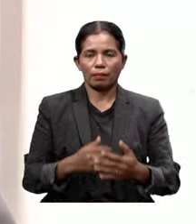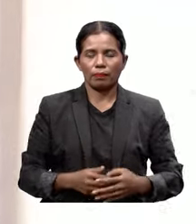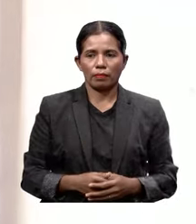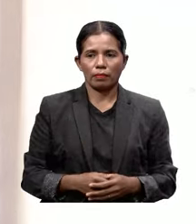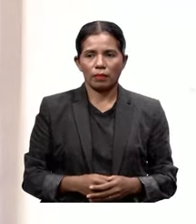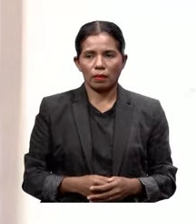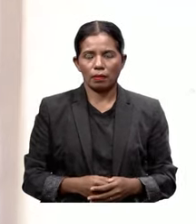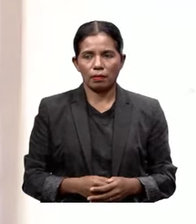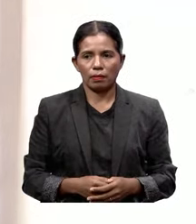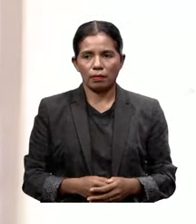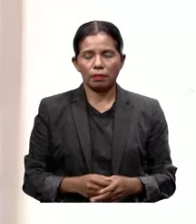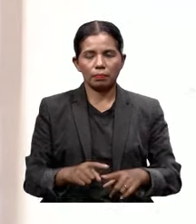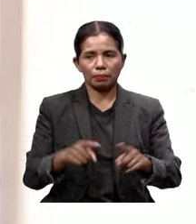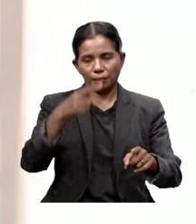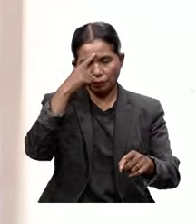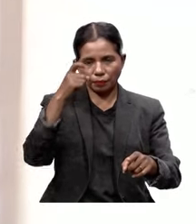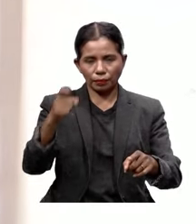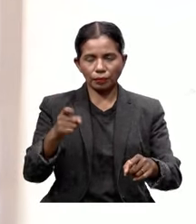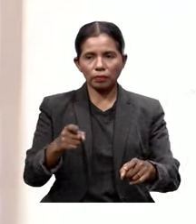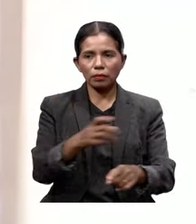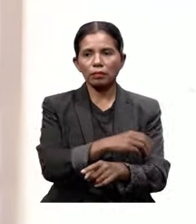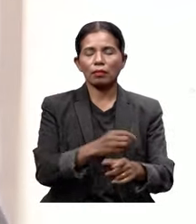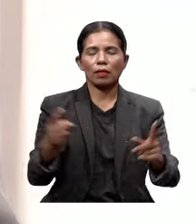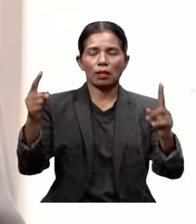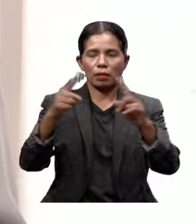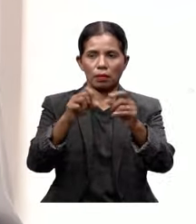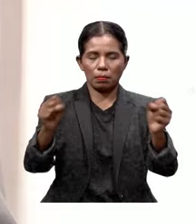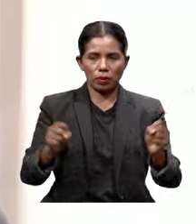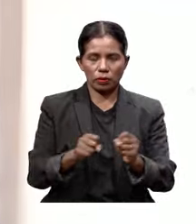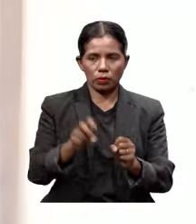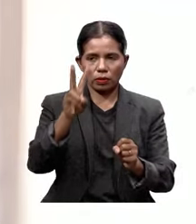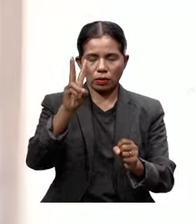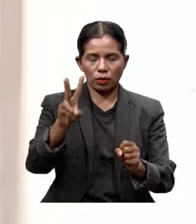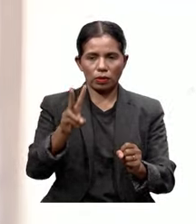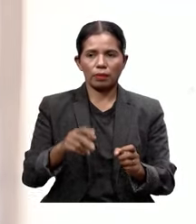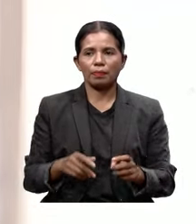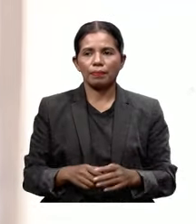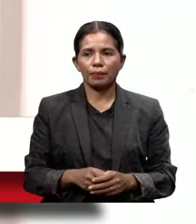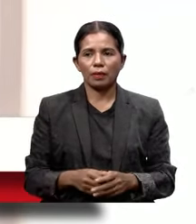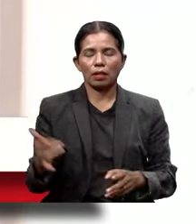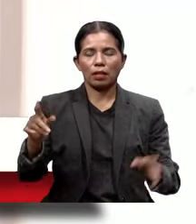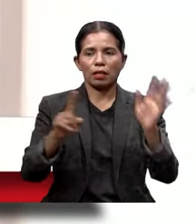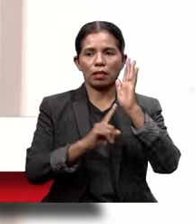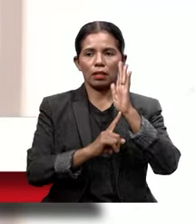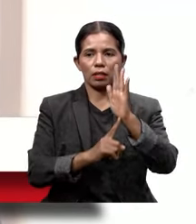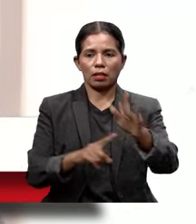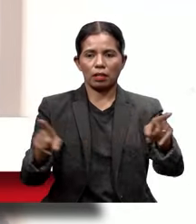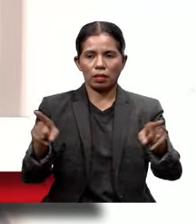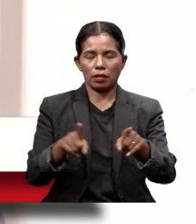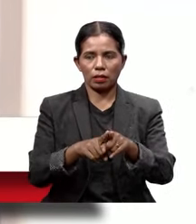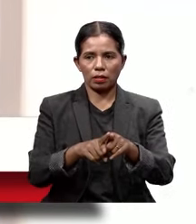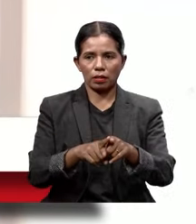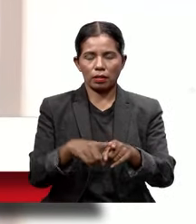ba ho preocupação. Baia sukurua ni nia nebe maka saihanesan